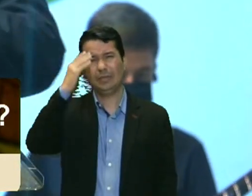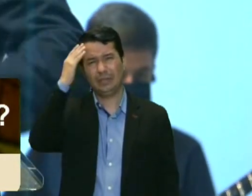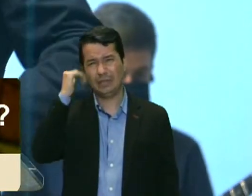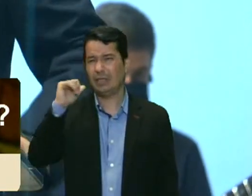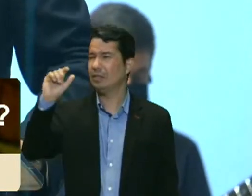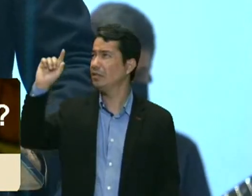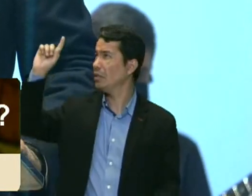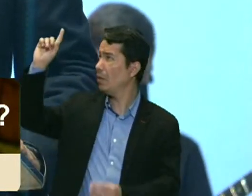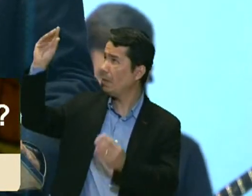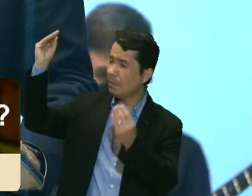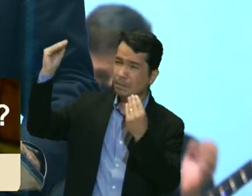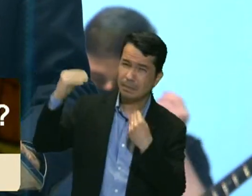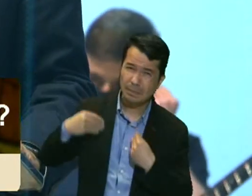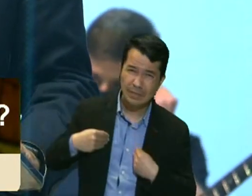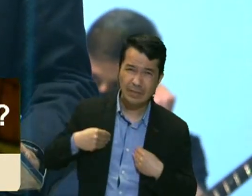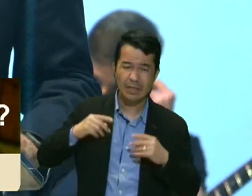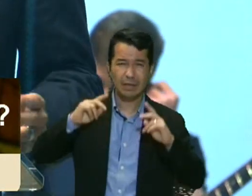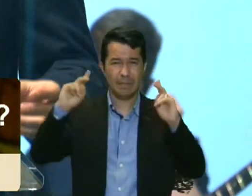meu coração.